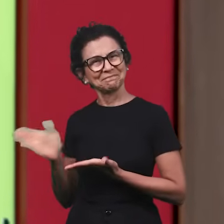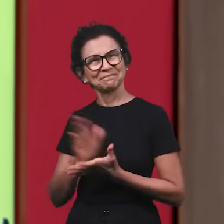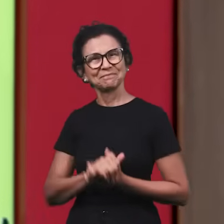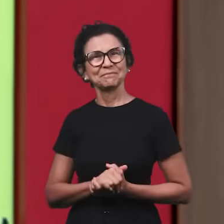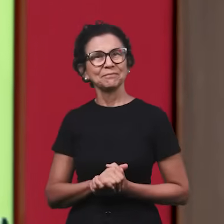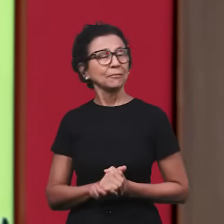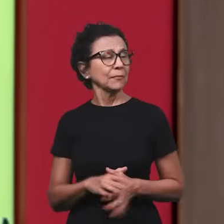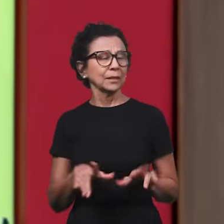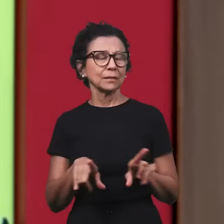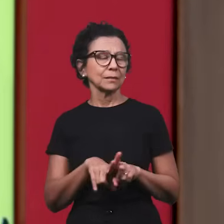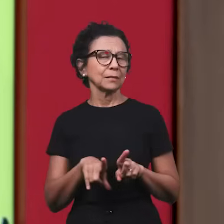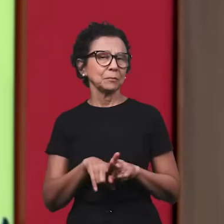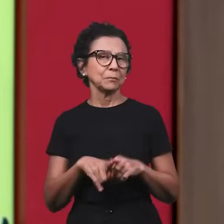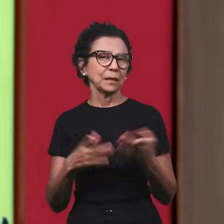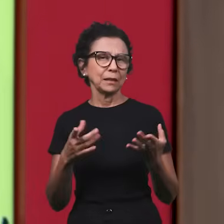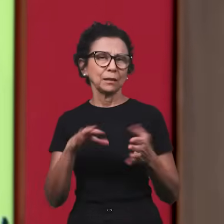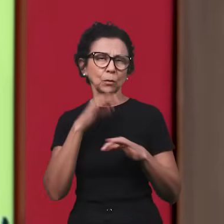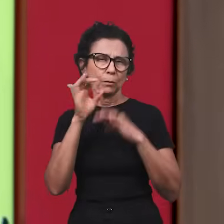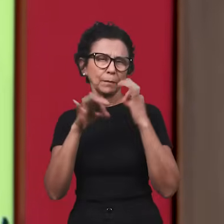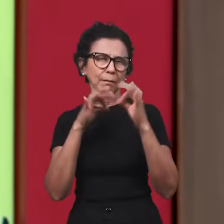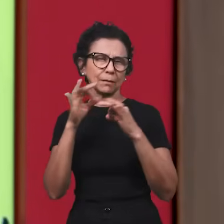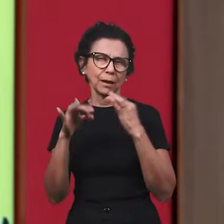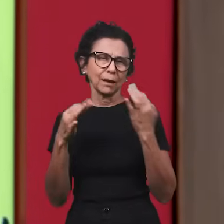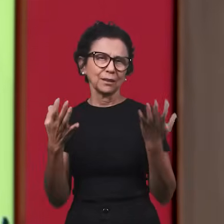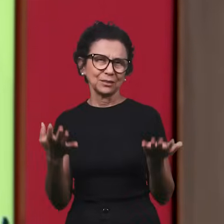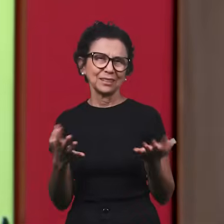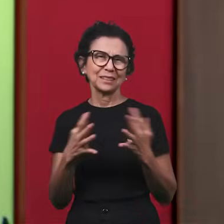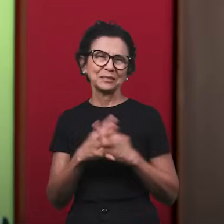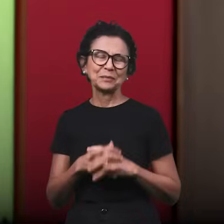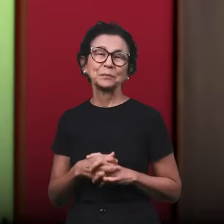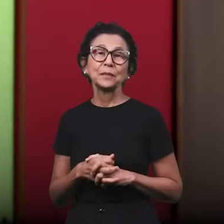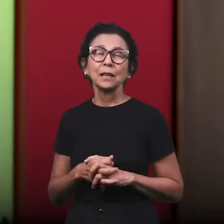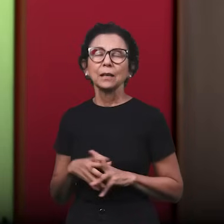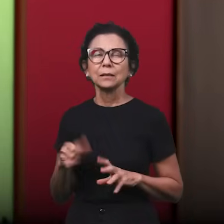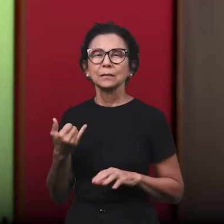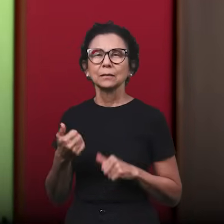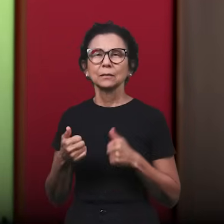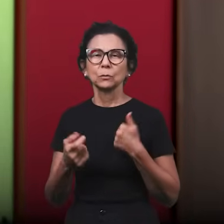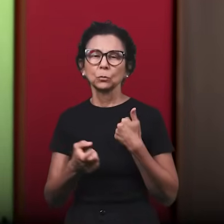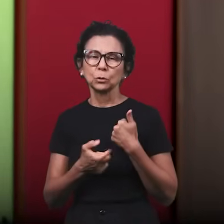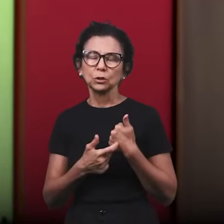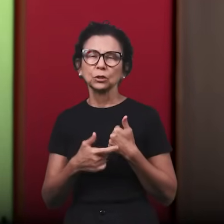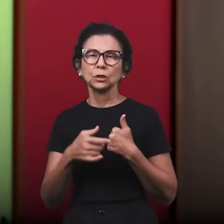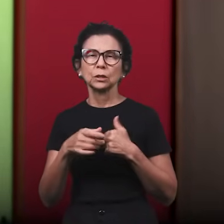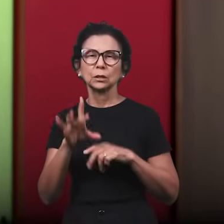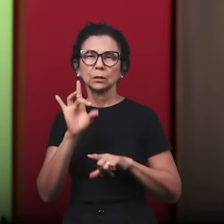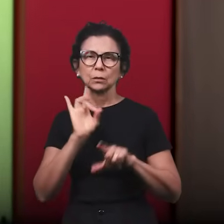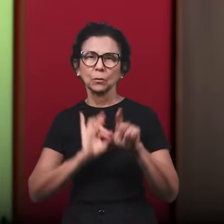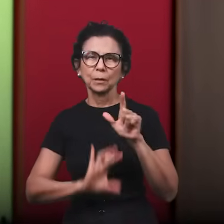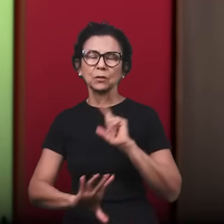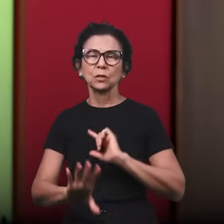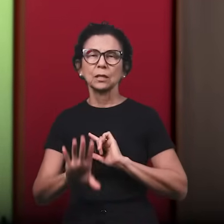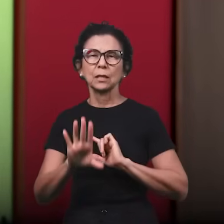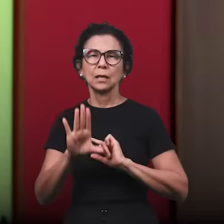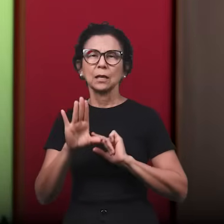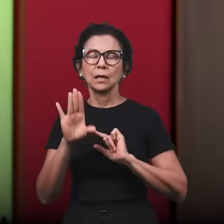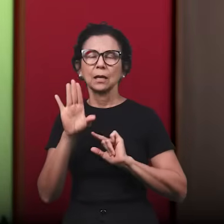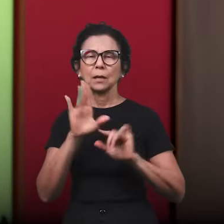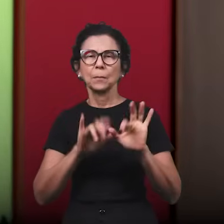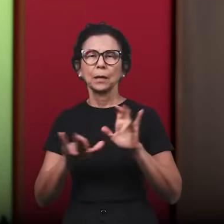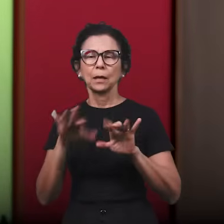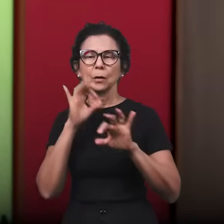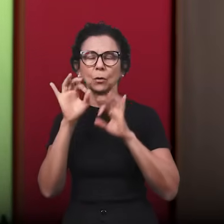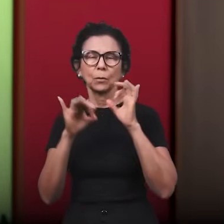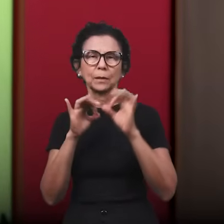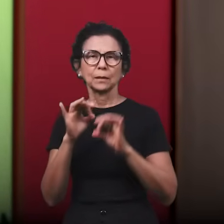@icm.organização e método, e também aqui nos comentários desse episódio. Aproveite para curtir, comentar, compartilhar com outras